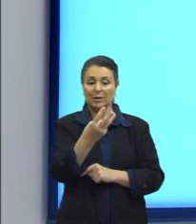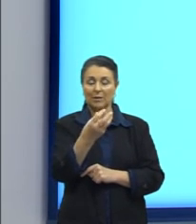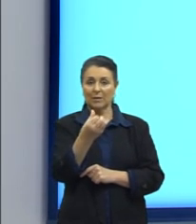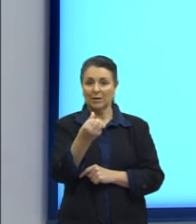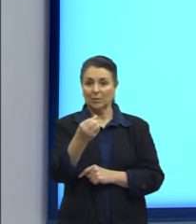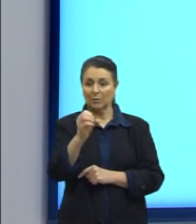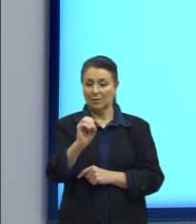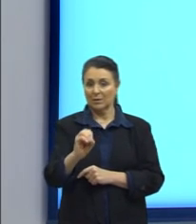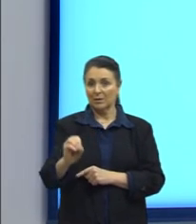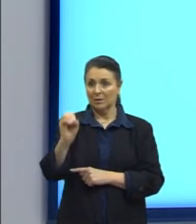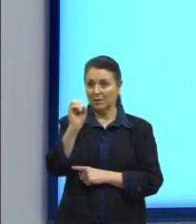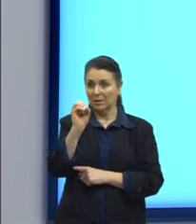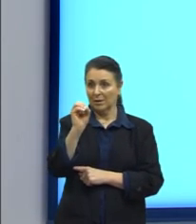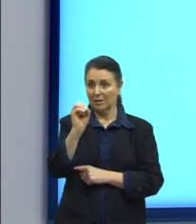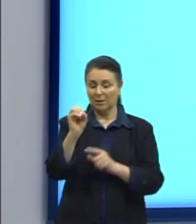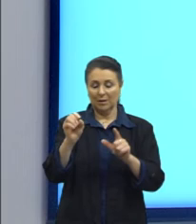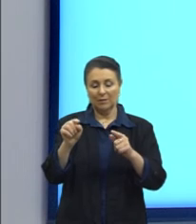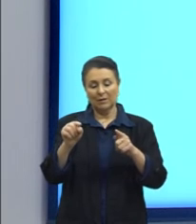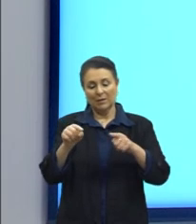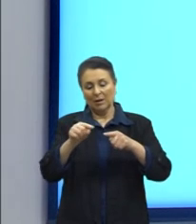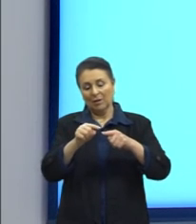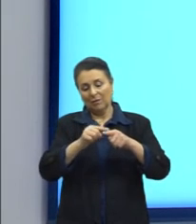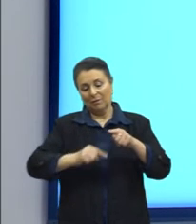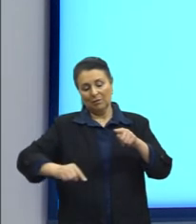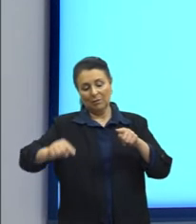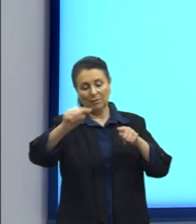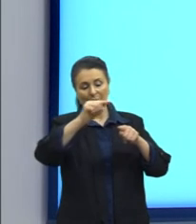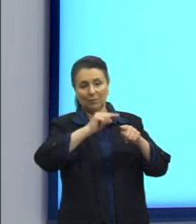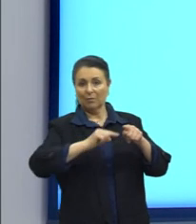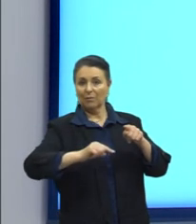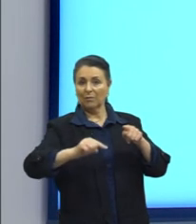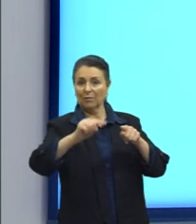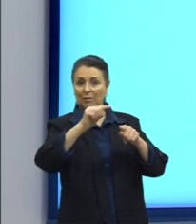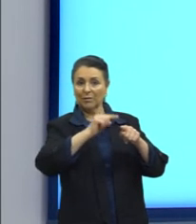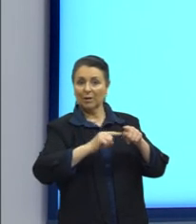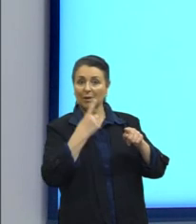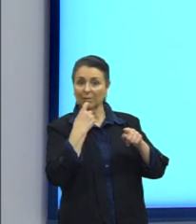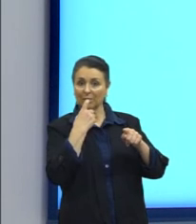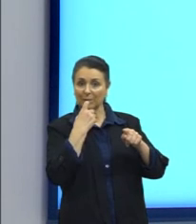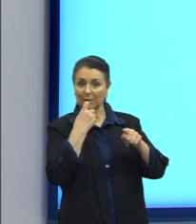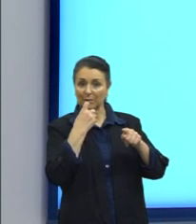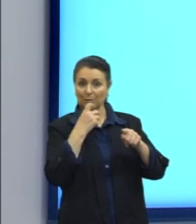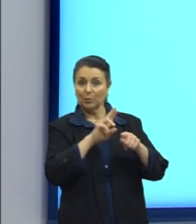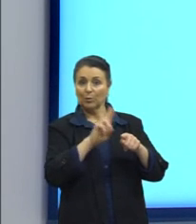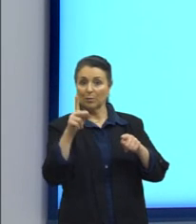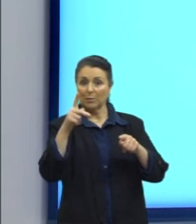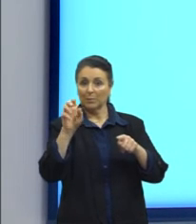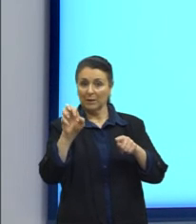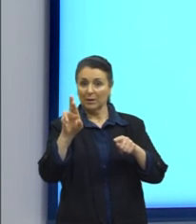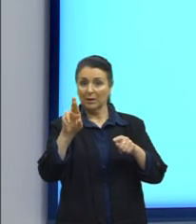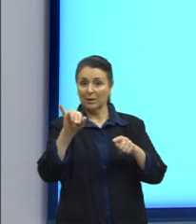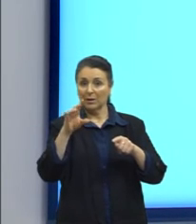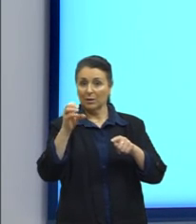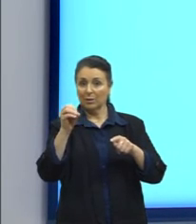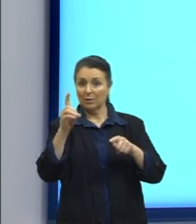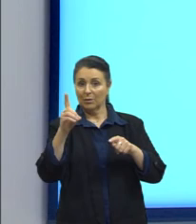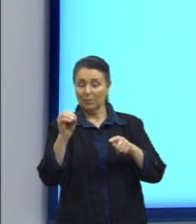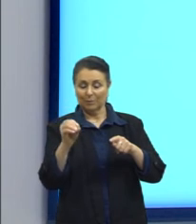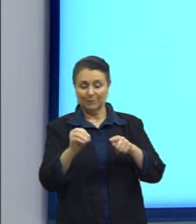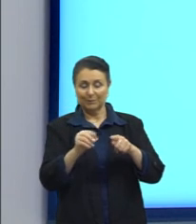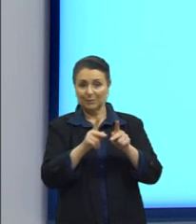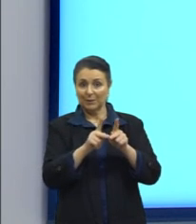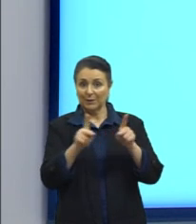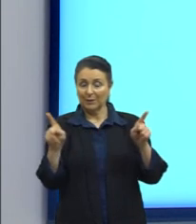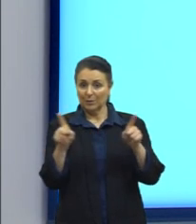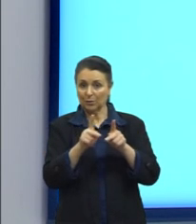e também eu fiz essa volta aqui ó em vermelho tá é o período Então o período ele